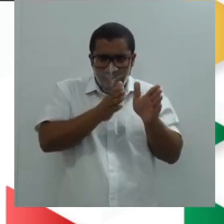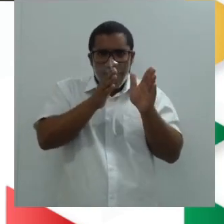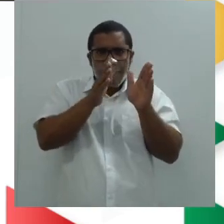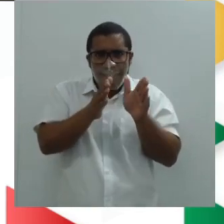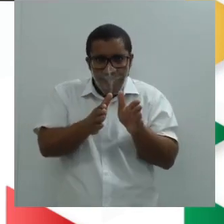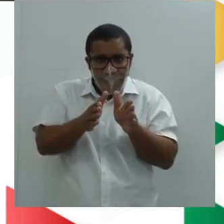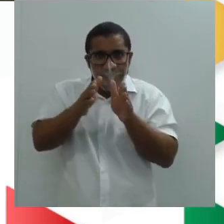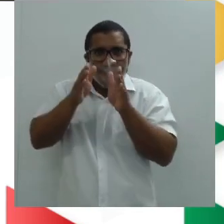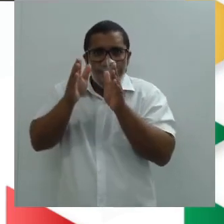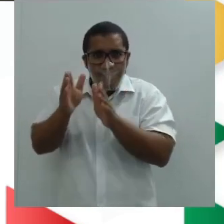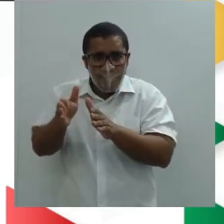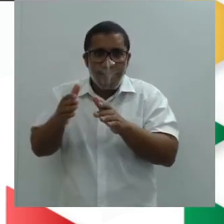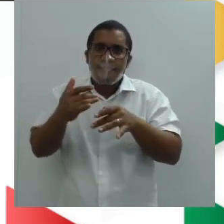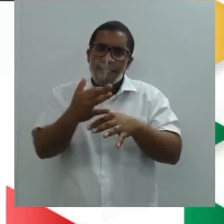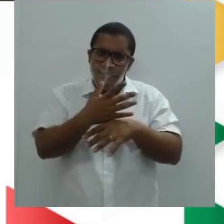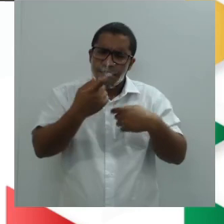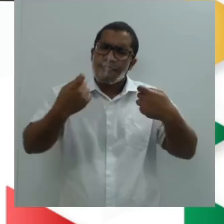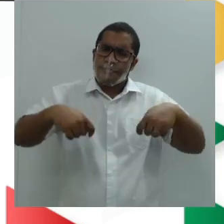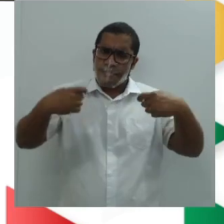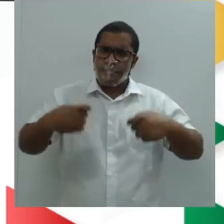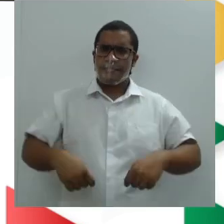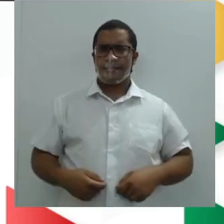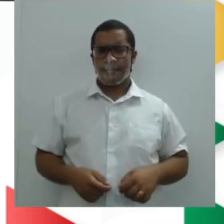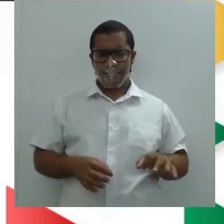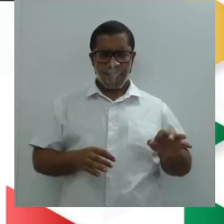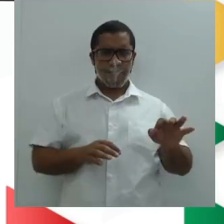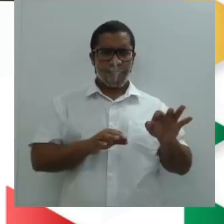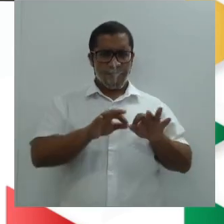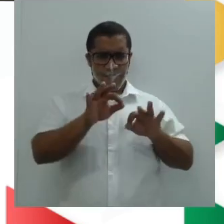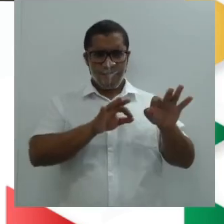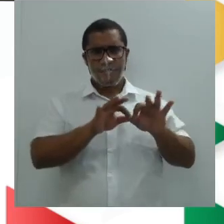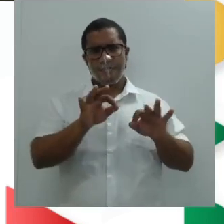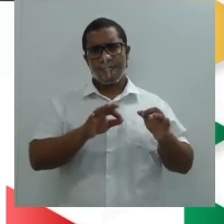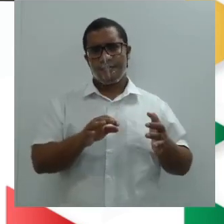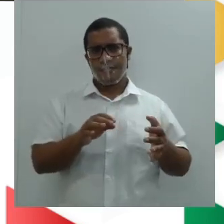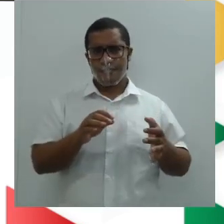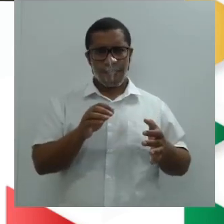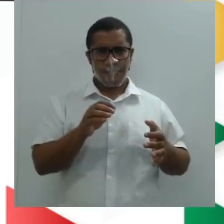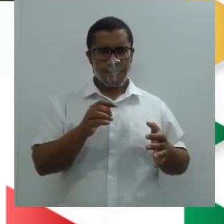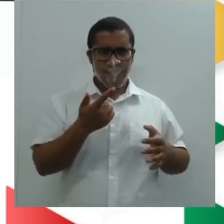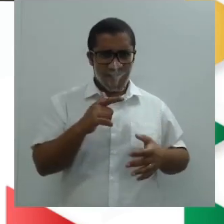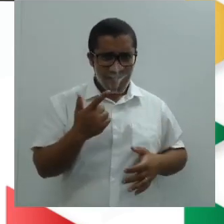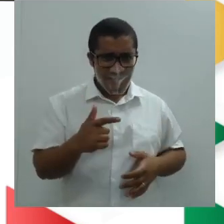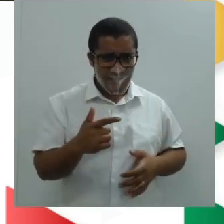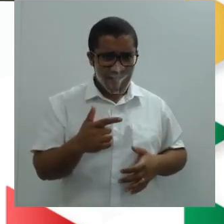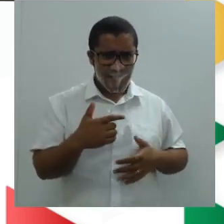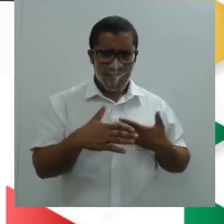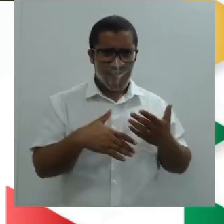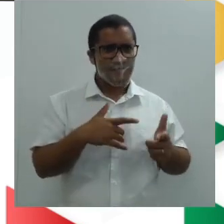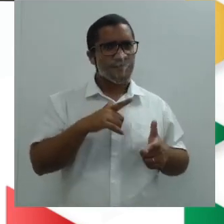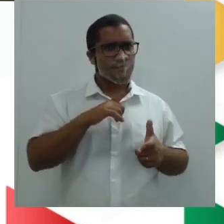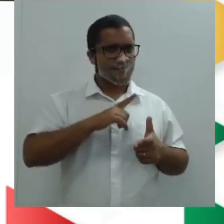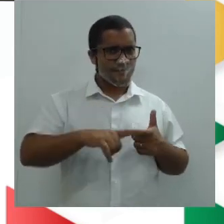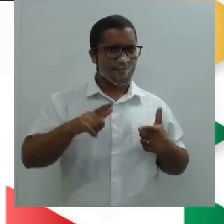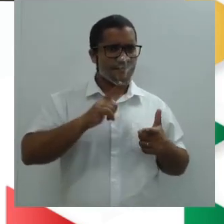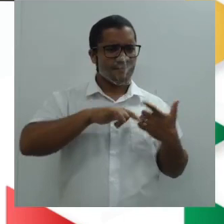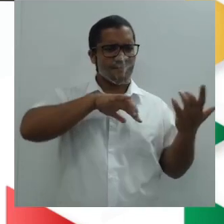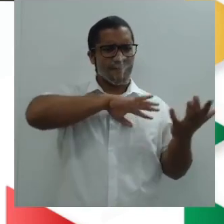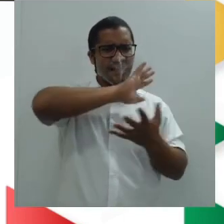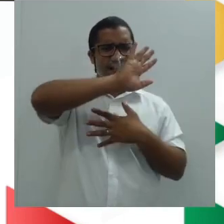organização dentro da cidade. Um planejamento, porque senão vai virar caos a cidade,